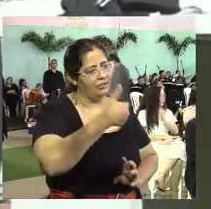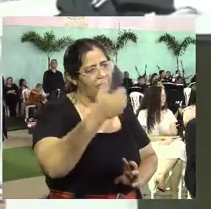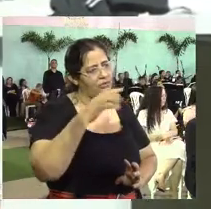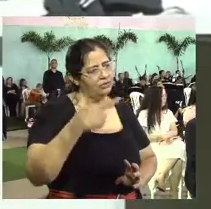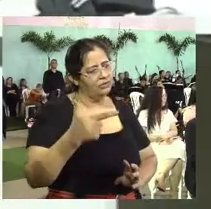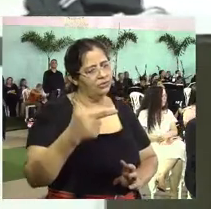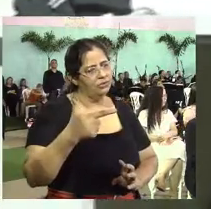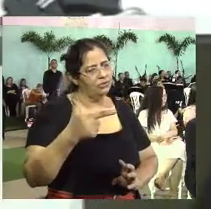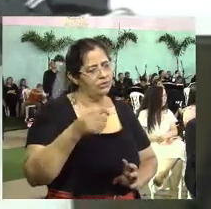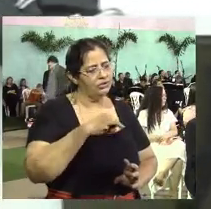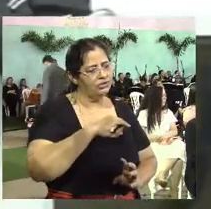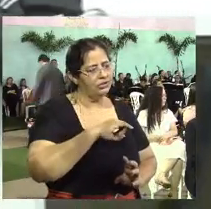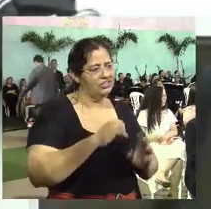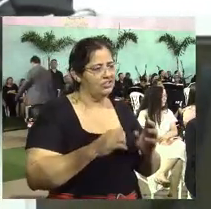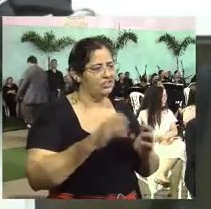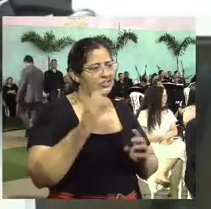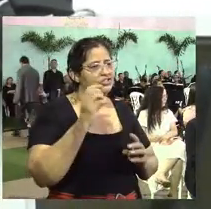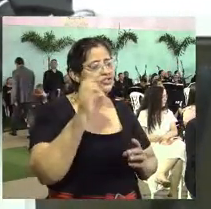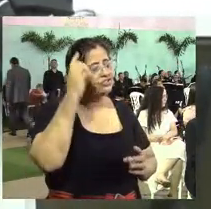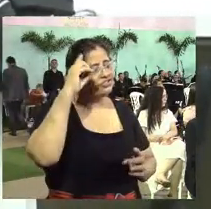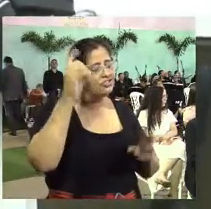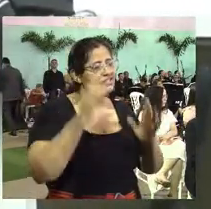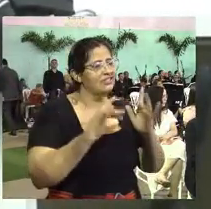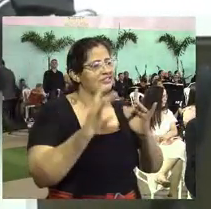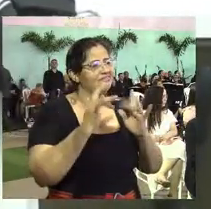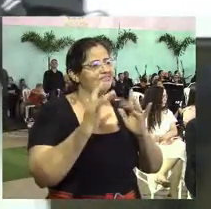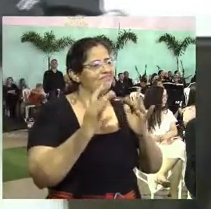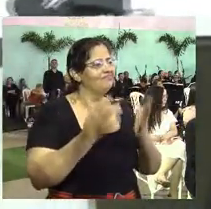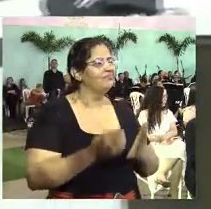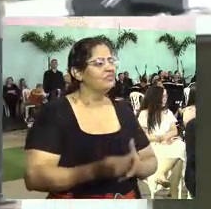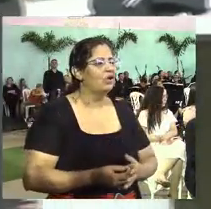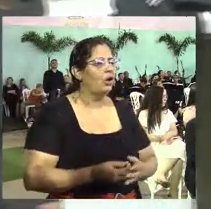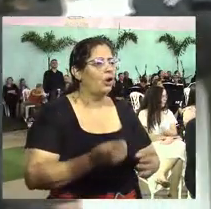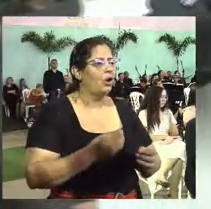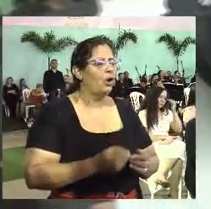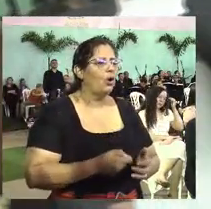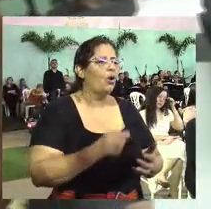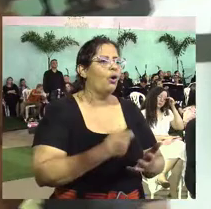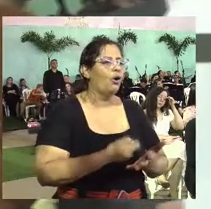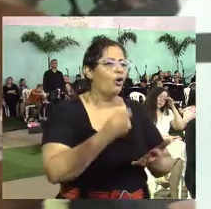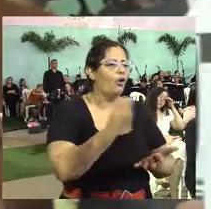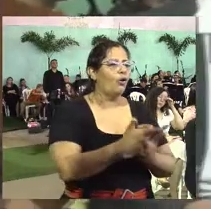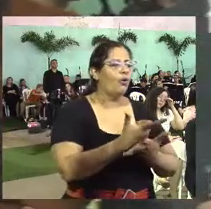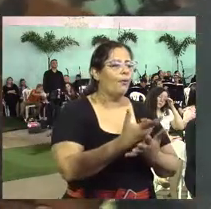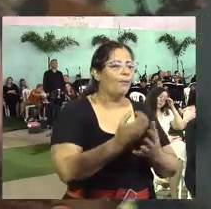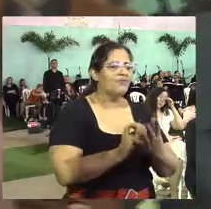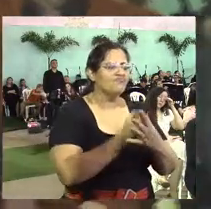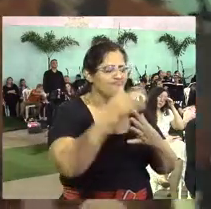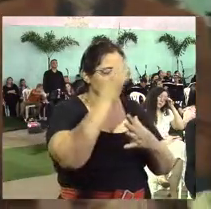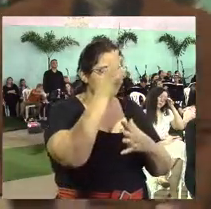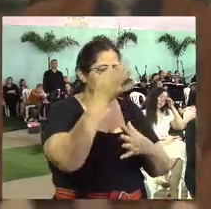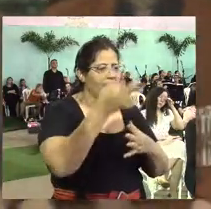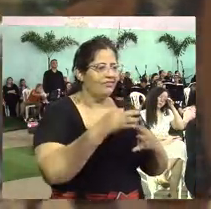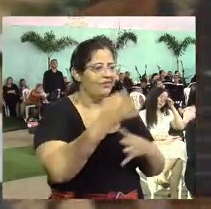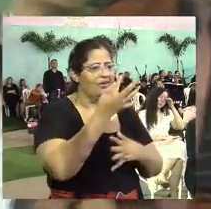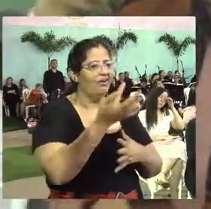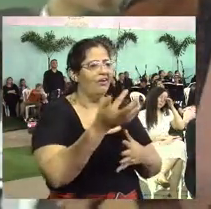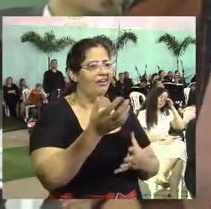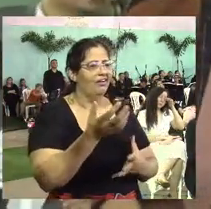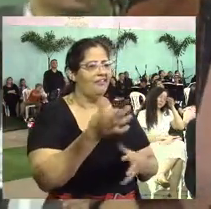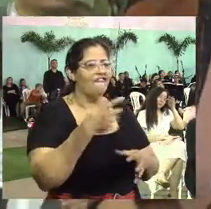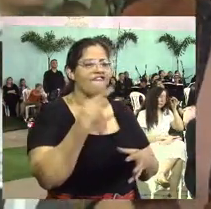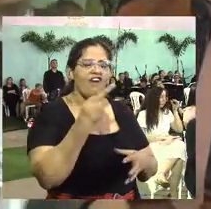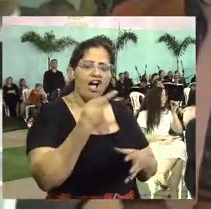dia dos namorados 12 de junho você vai comprar flores para sua esposa você chega lá na floricultura posso orar por vocês pode